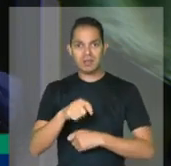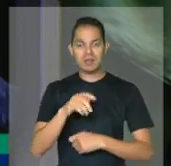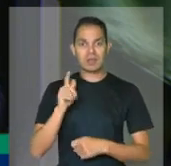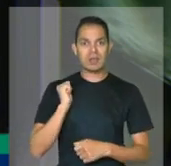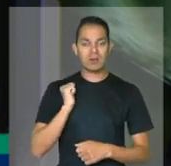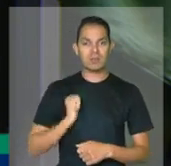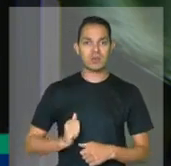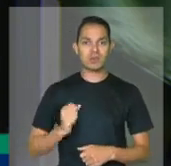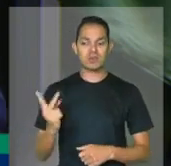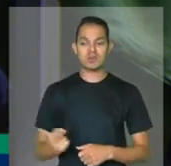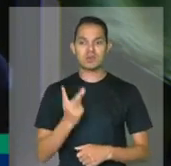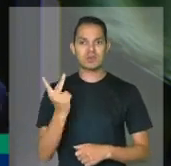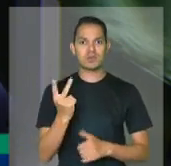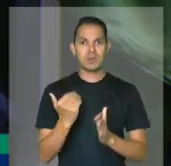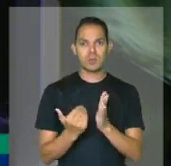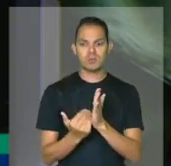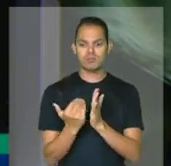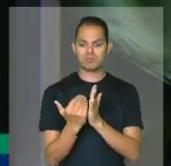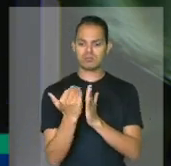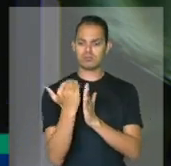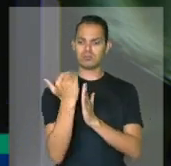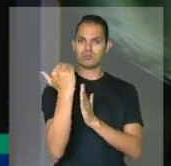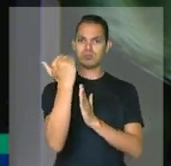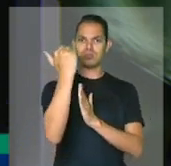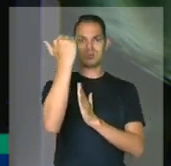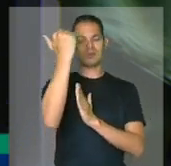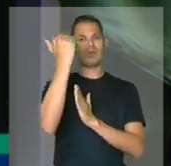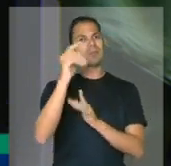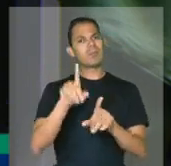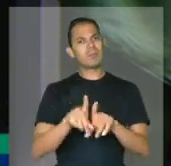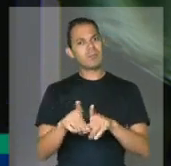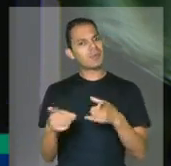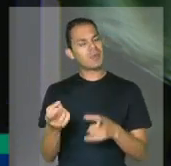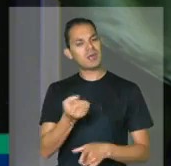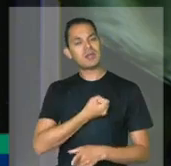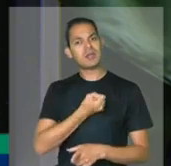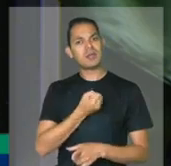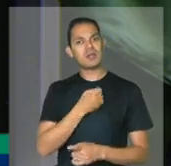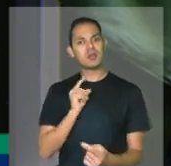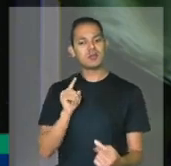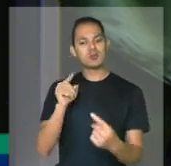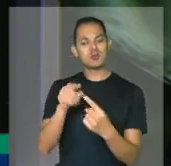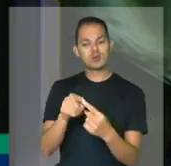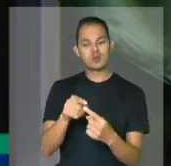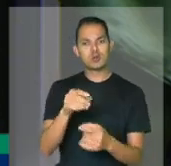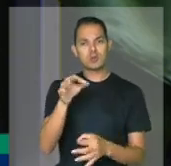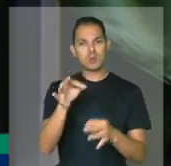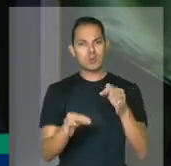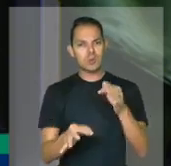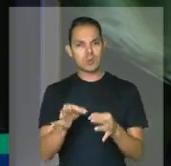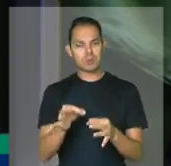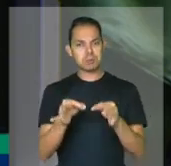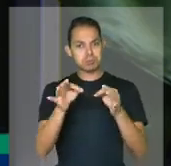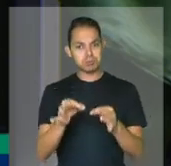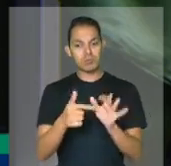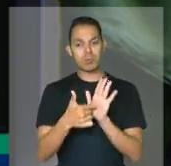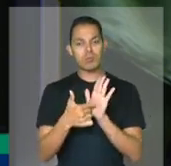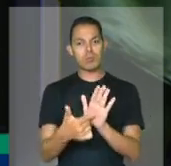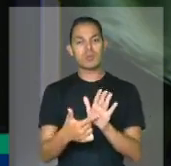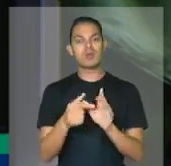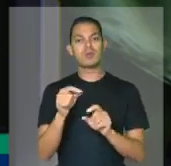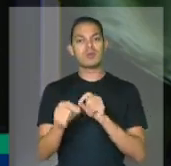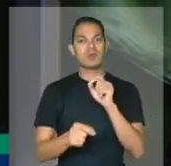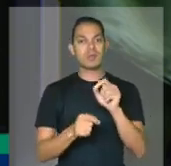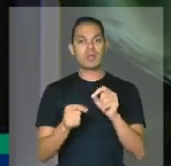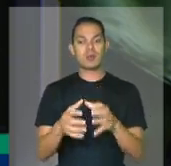de Valores subiu absurdamente, mas os números relacionados às injustiças sociais mostram que nós